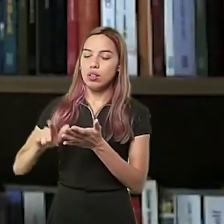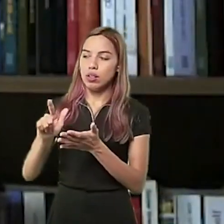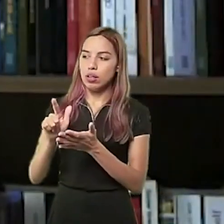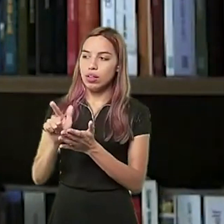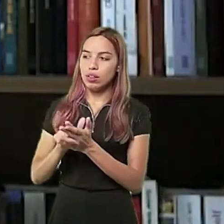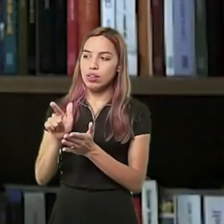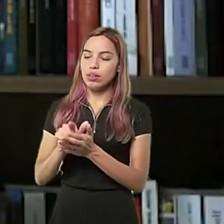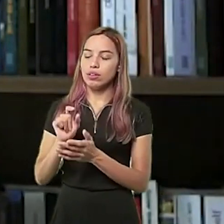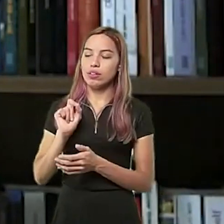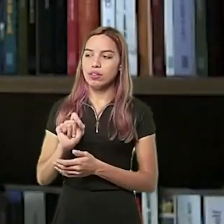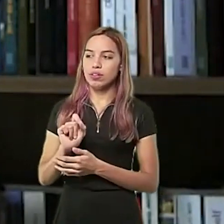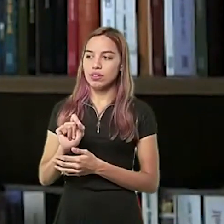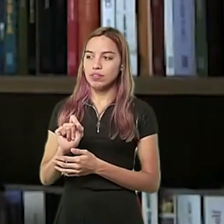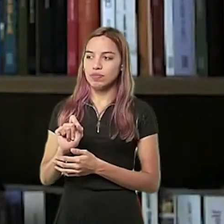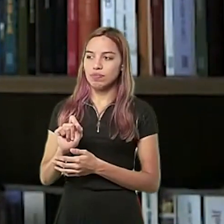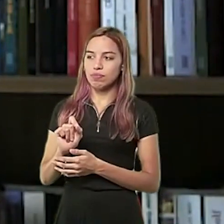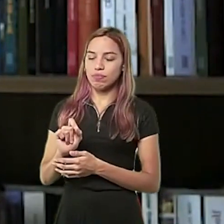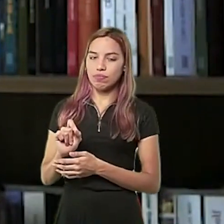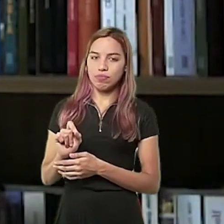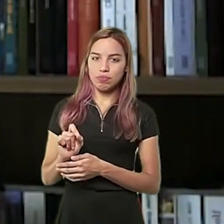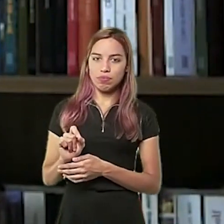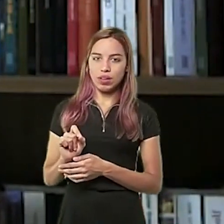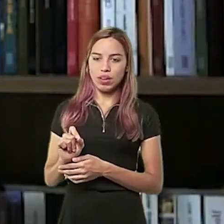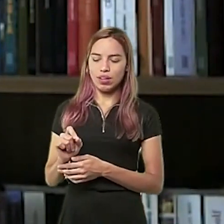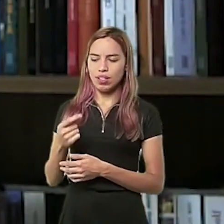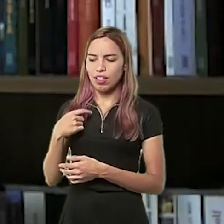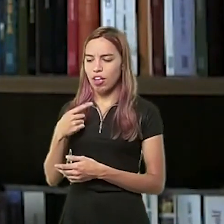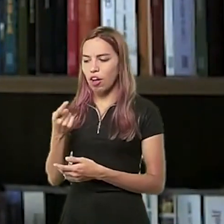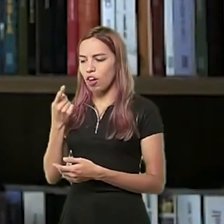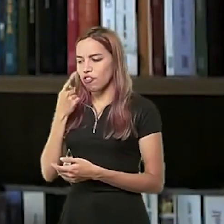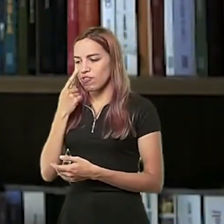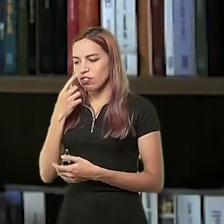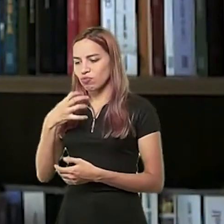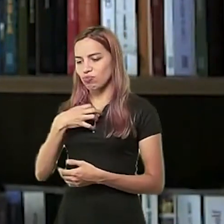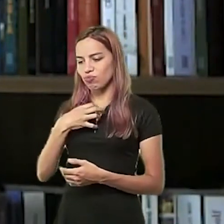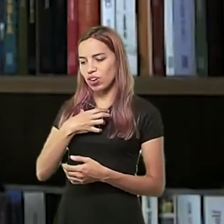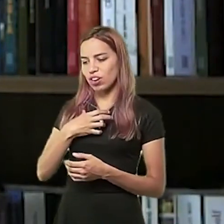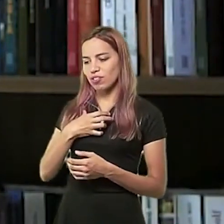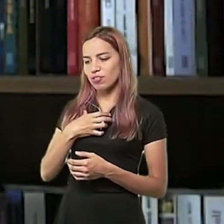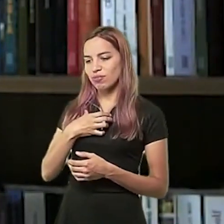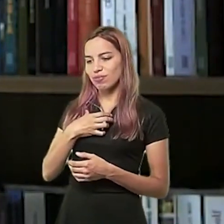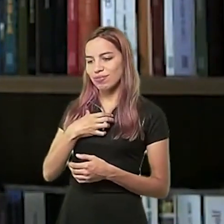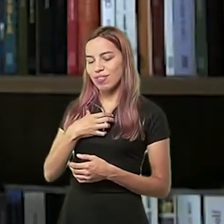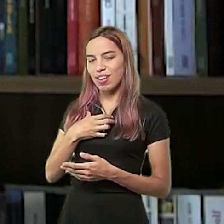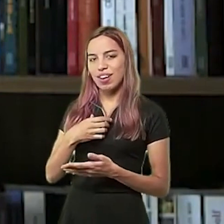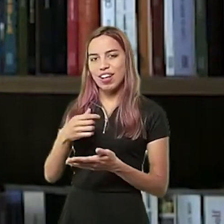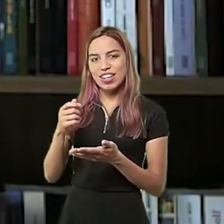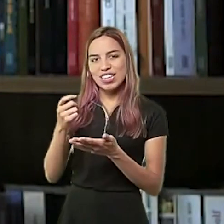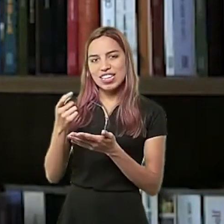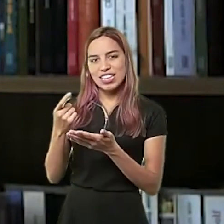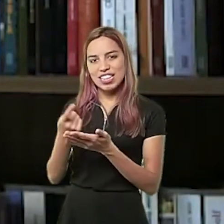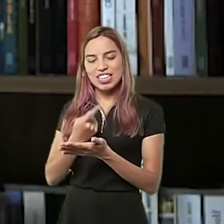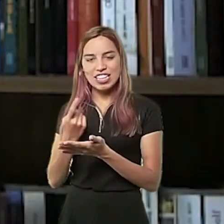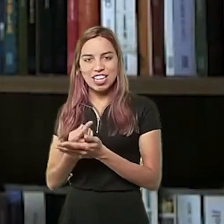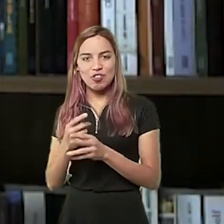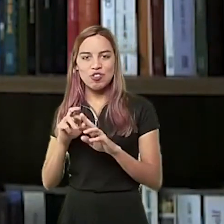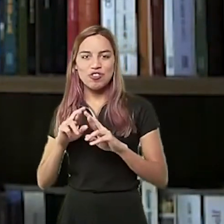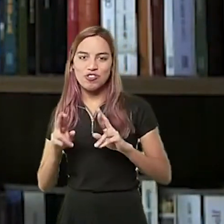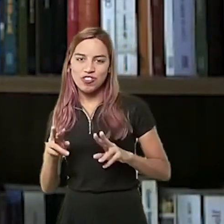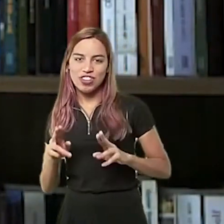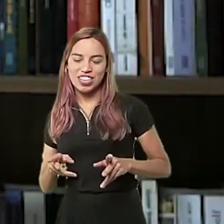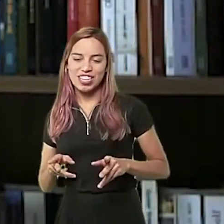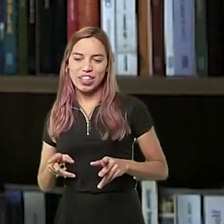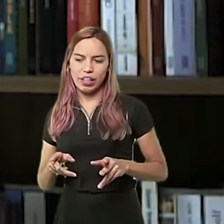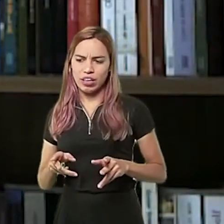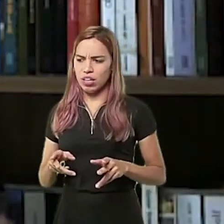uma forma narrativa que me atrai muito, a gente pode experimentar, né? E, claro, nada é